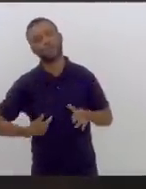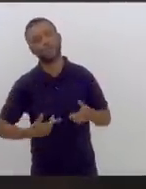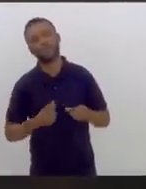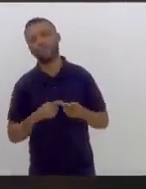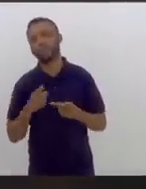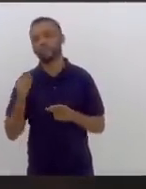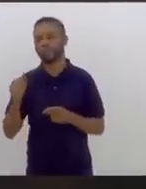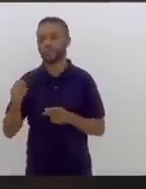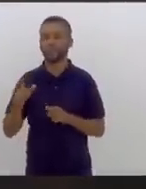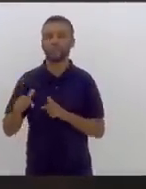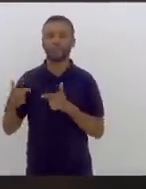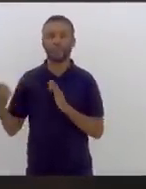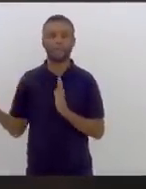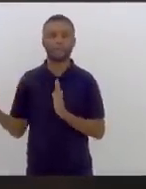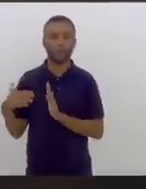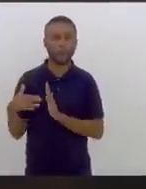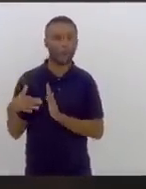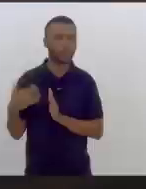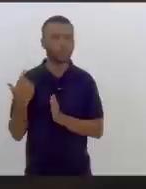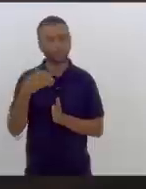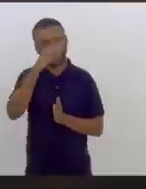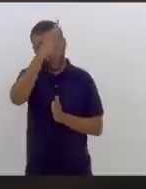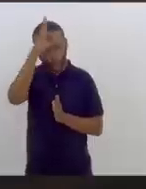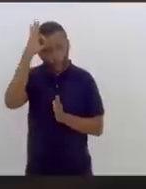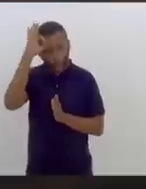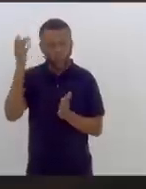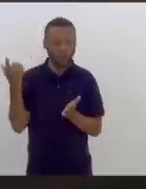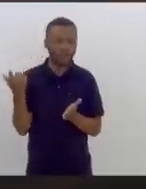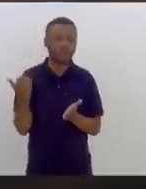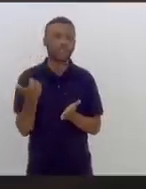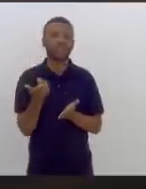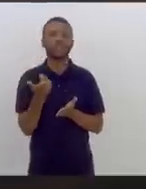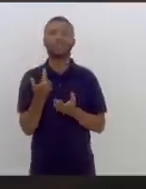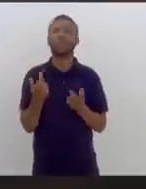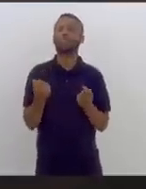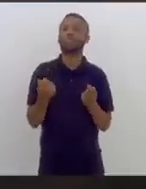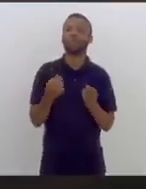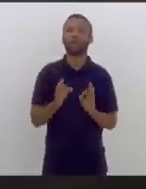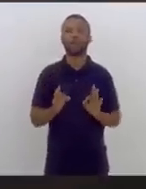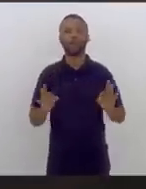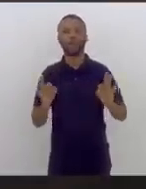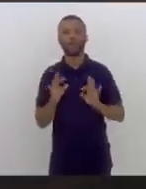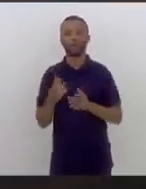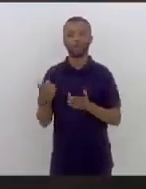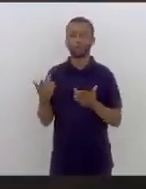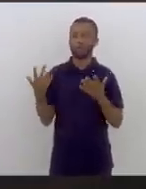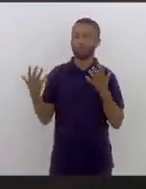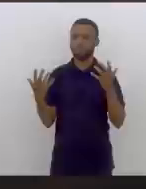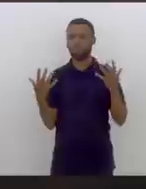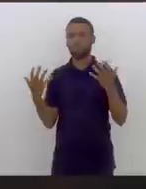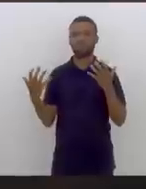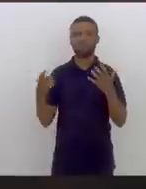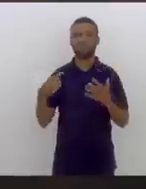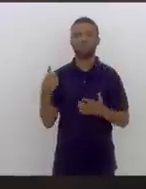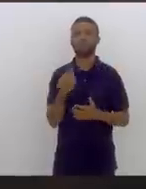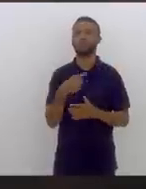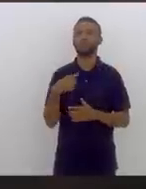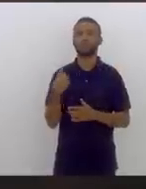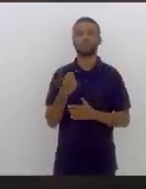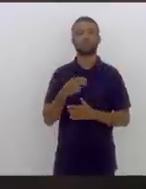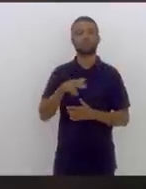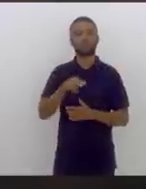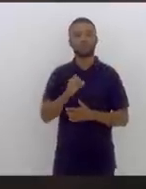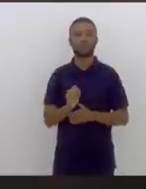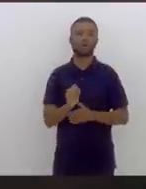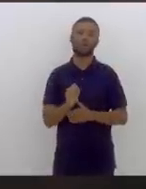aqui a gente não fez isso aqui a gente não sabe isso aqui a gente não sabe dizer e no meio do fogo cruzal estamos nós então que